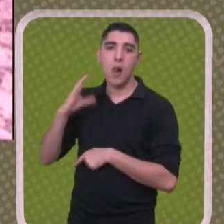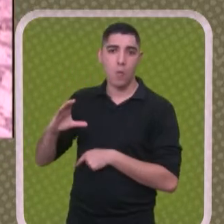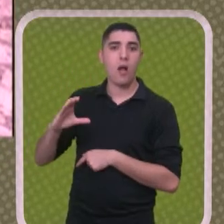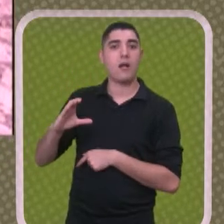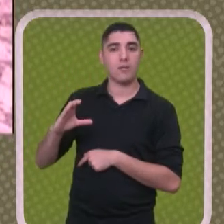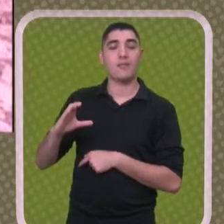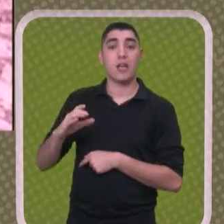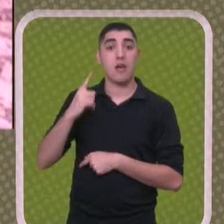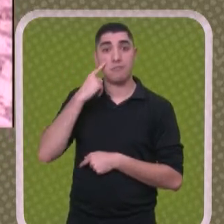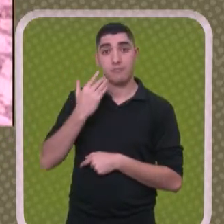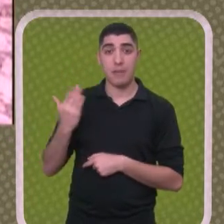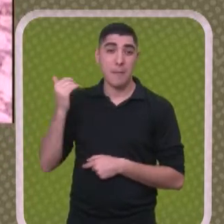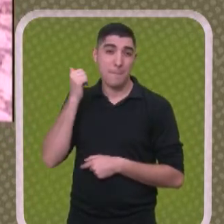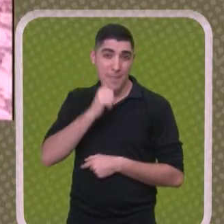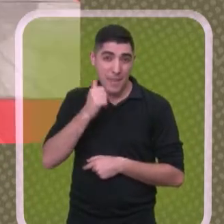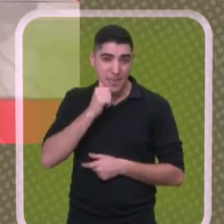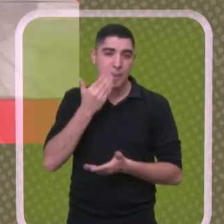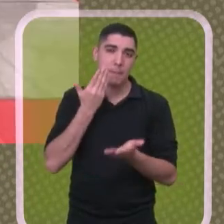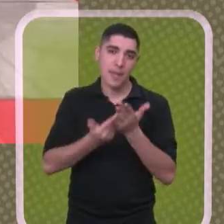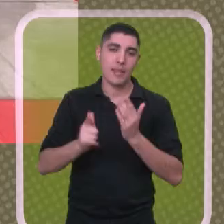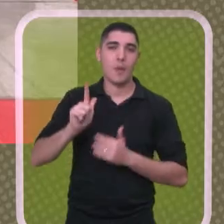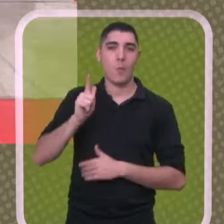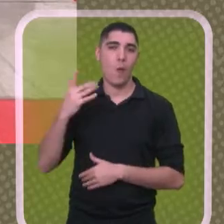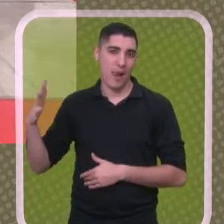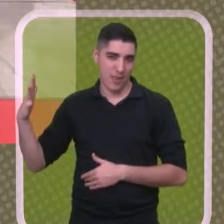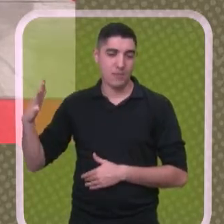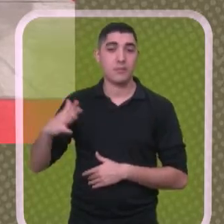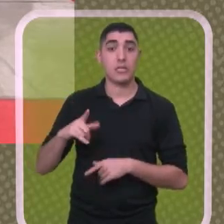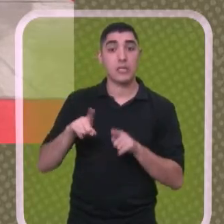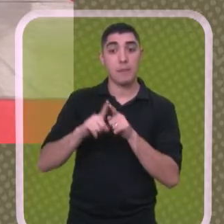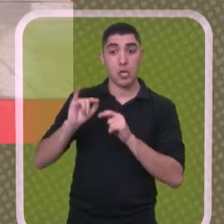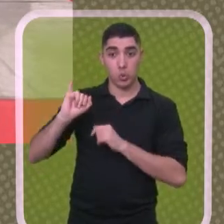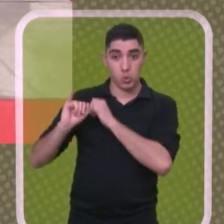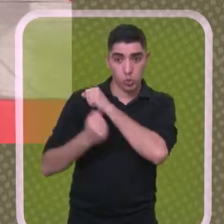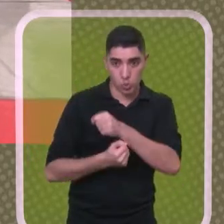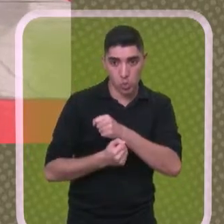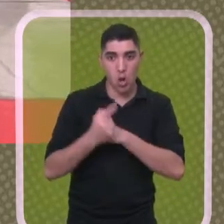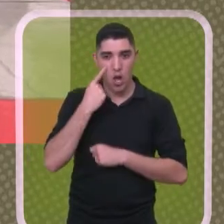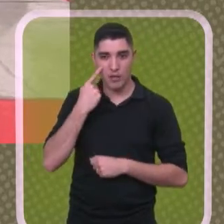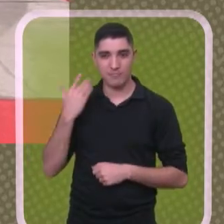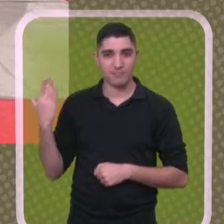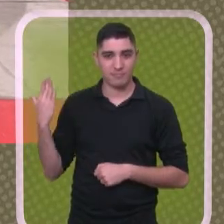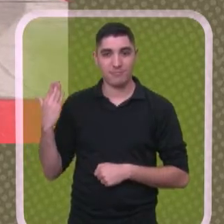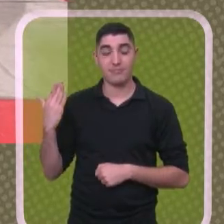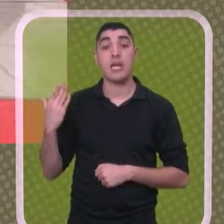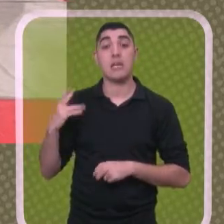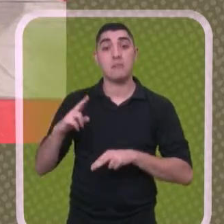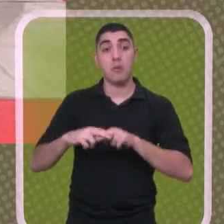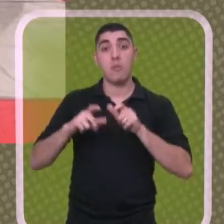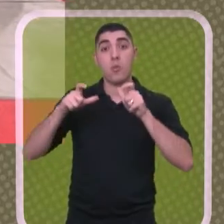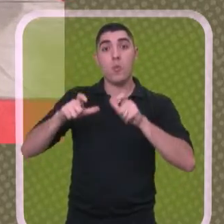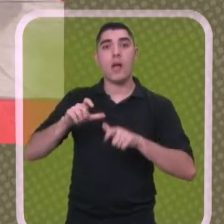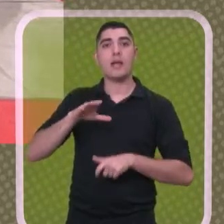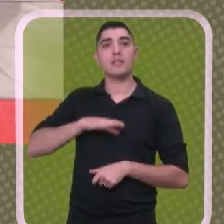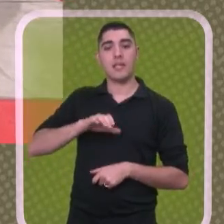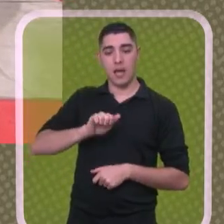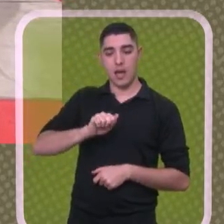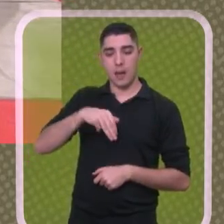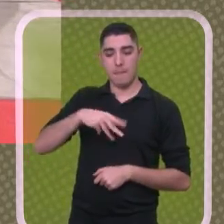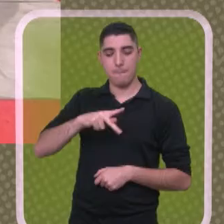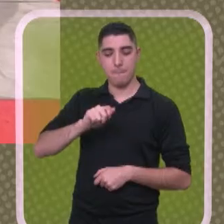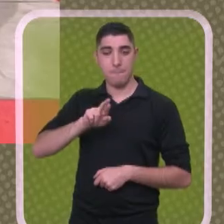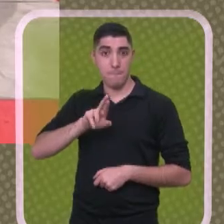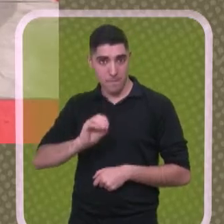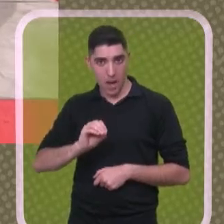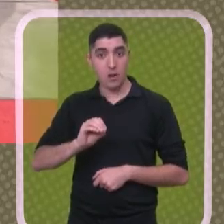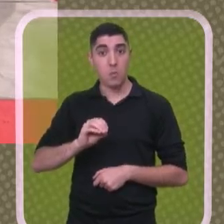A feminina perdeu para Guararema pelo mesmo placar. O judô que você está vendo aí foi realizado na cidade de Amparo. No masculino, São José foi